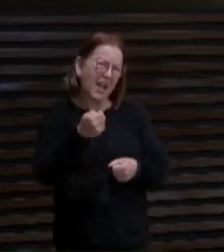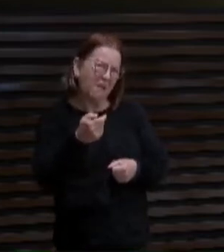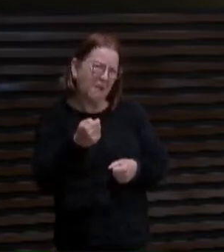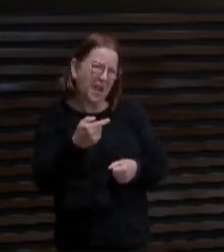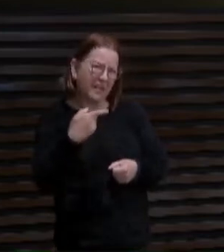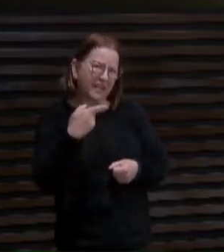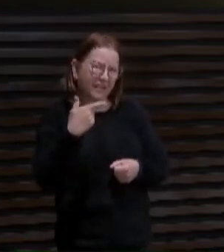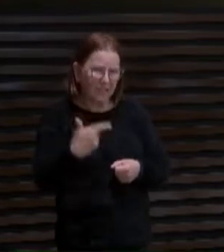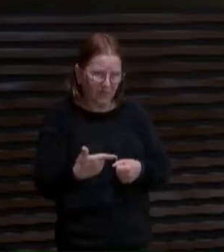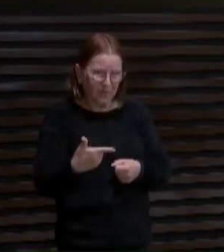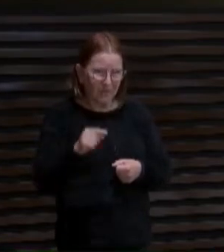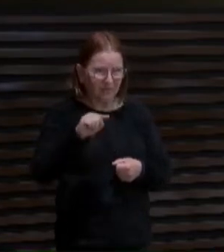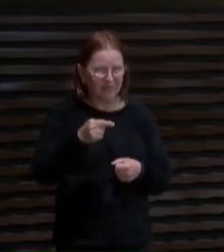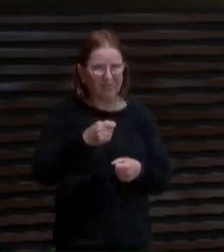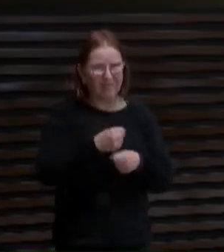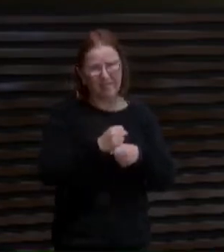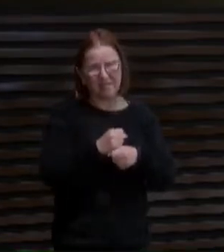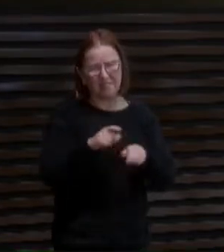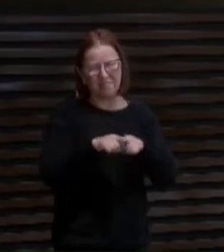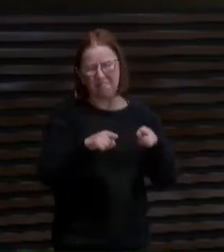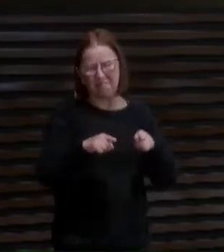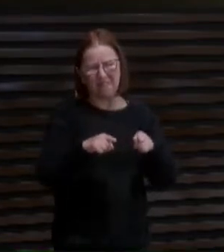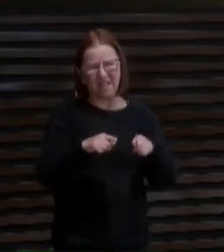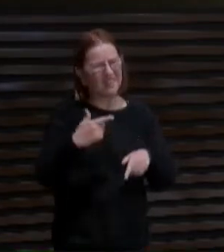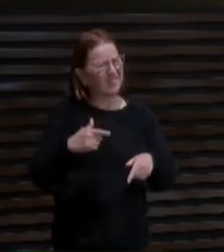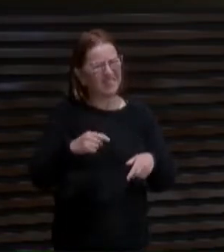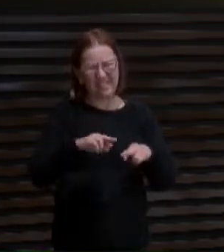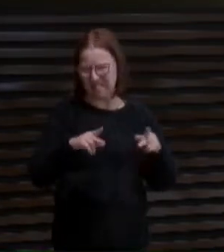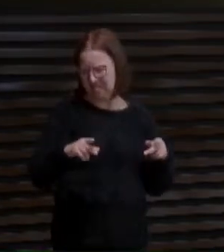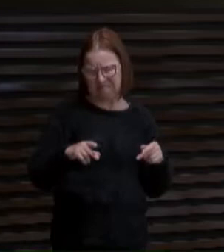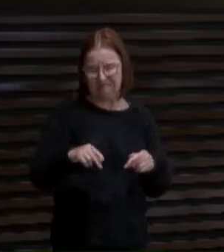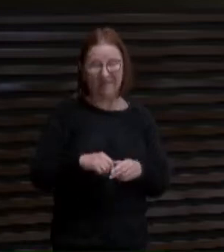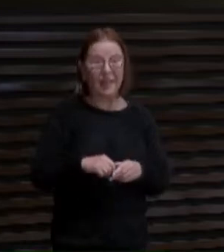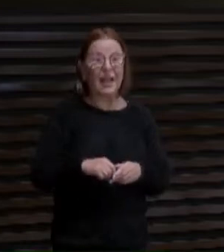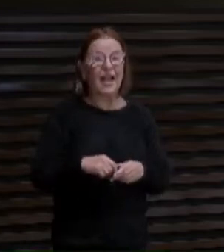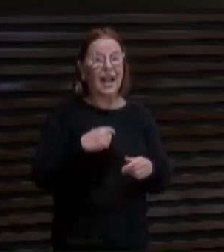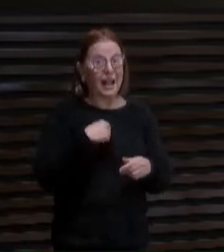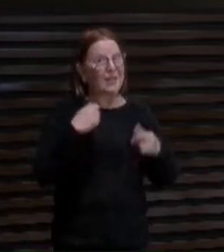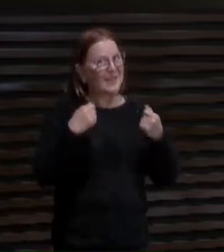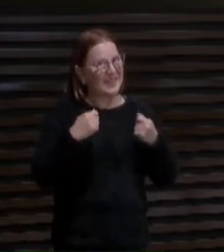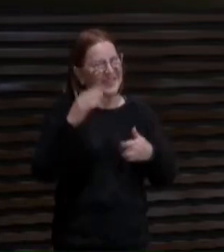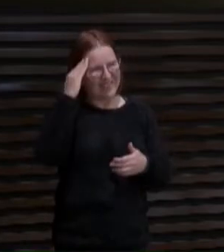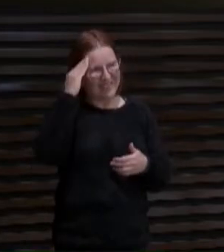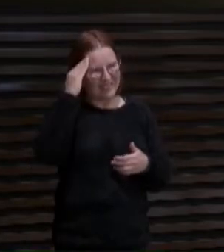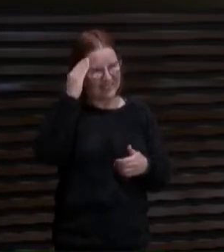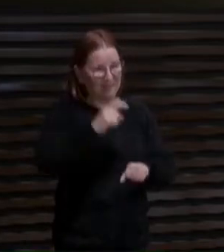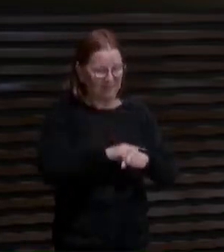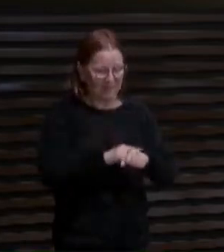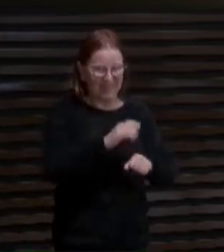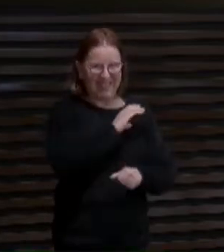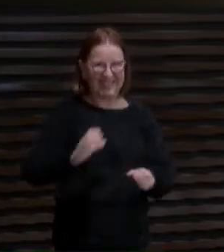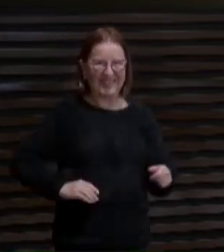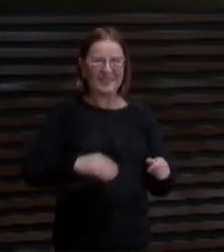diferença o que eu preciso saber é que Cristo quando morreu lá naquela Cruz o